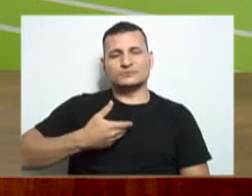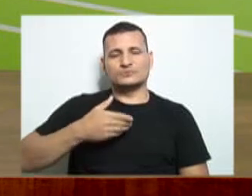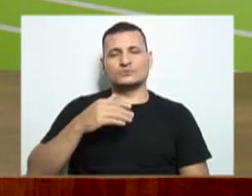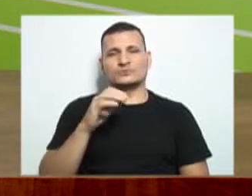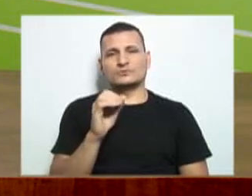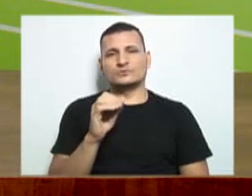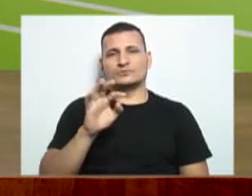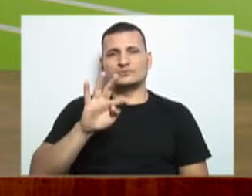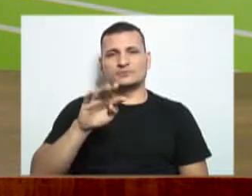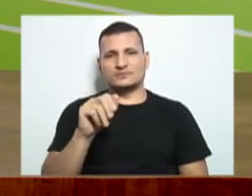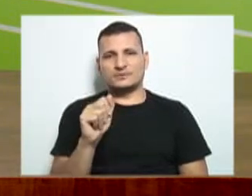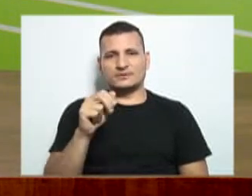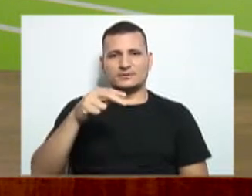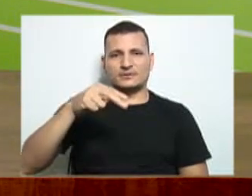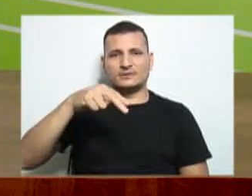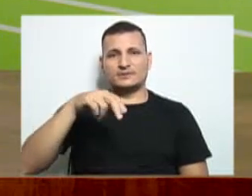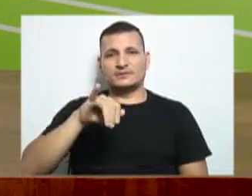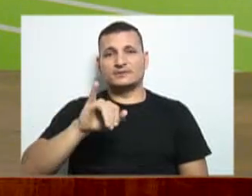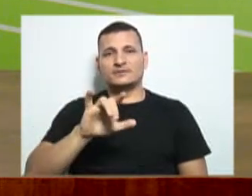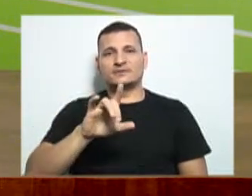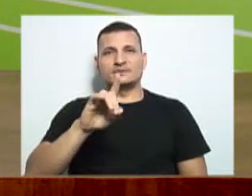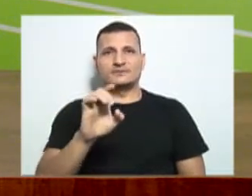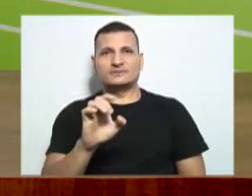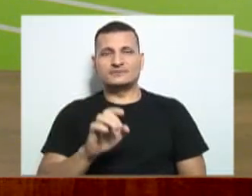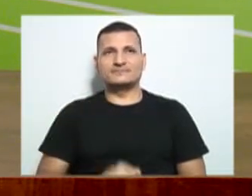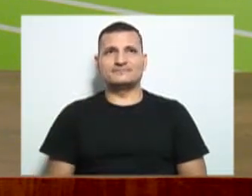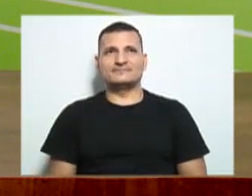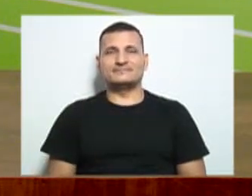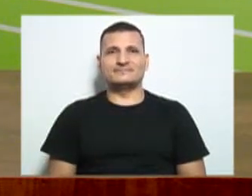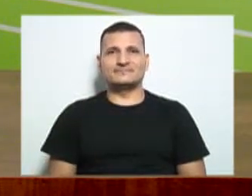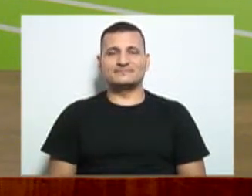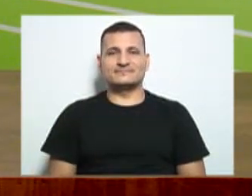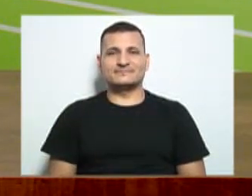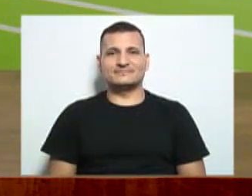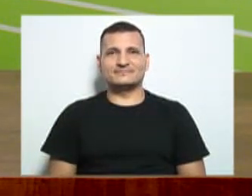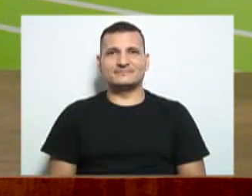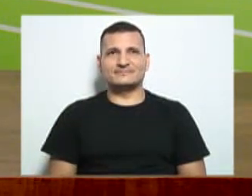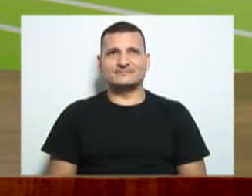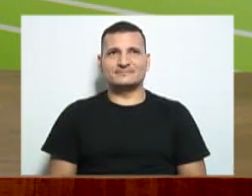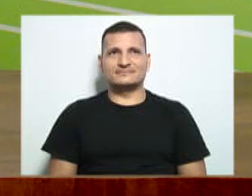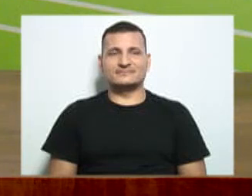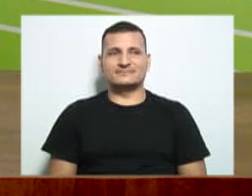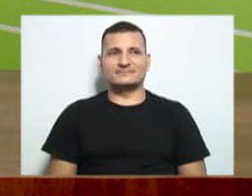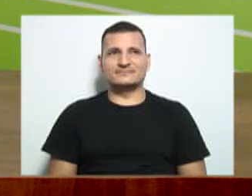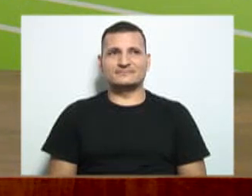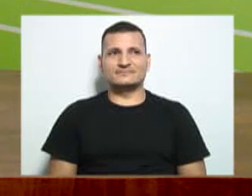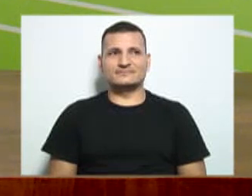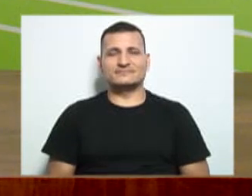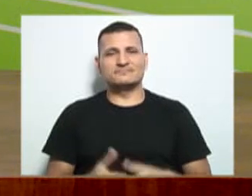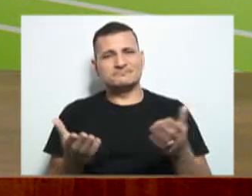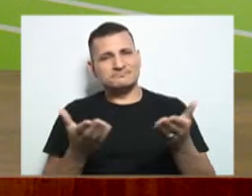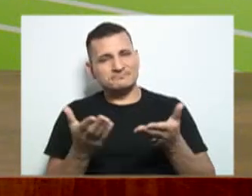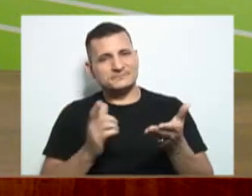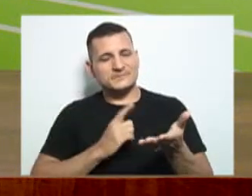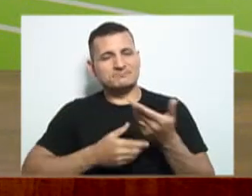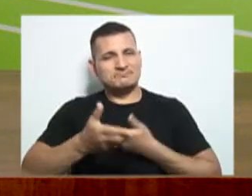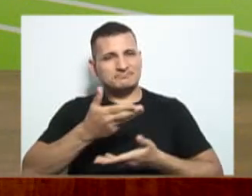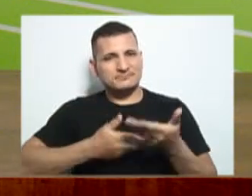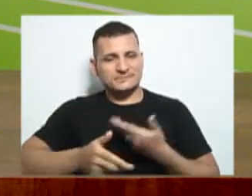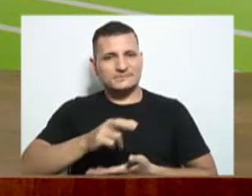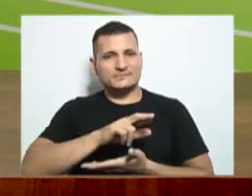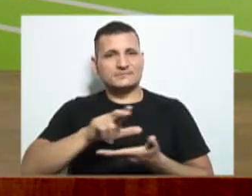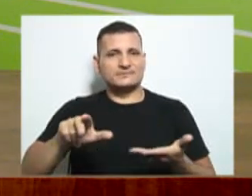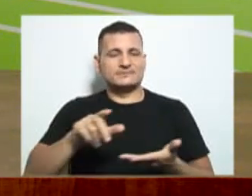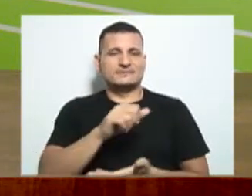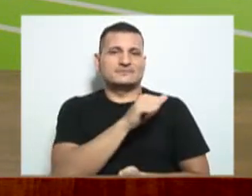Otanilde Moura que mandou essa mensagem aqui. Vamos ver se tem mais alguma participação aqui. Hoje teve bastante participação, não foi, professora? Com